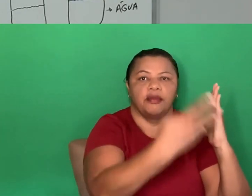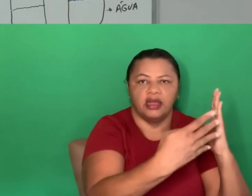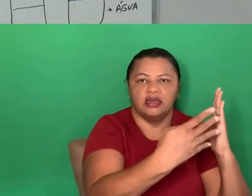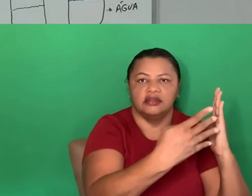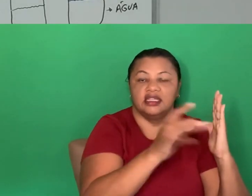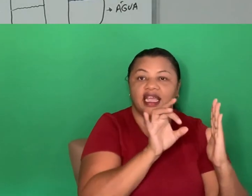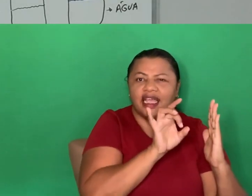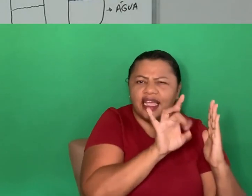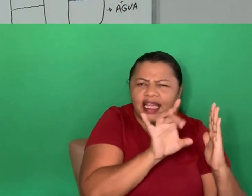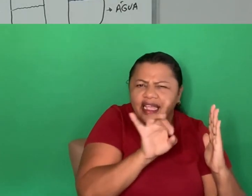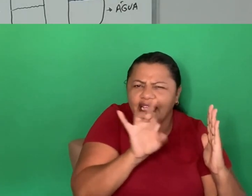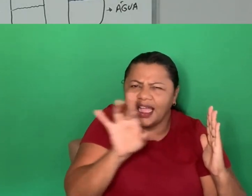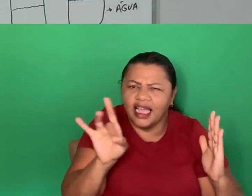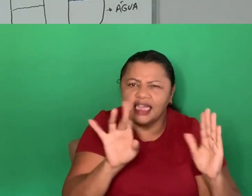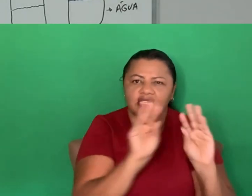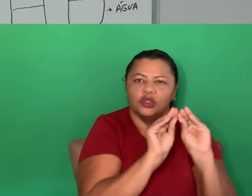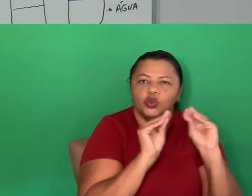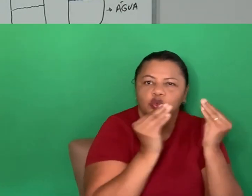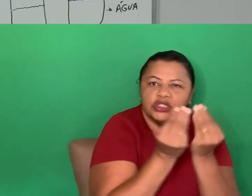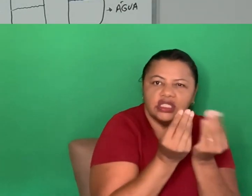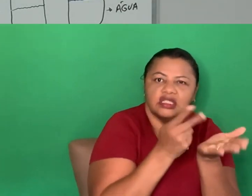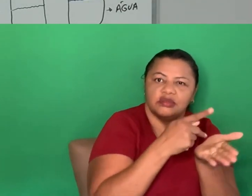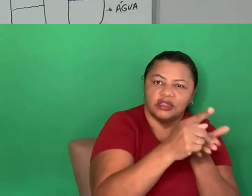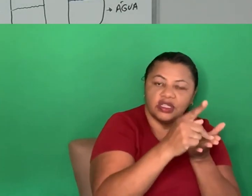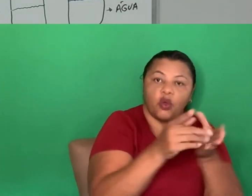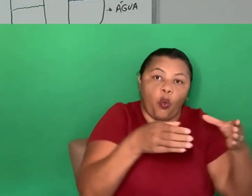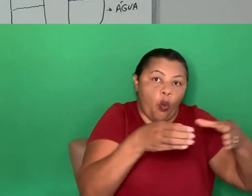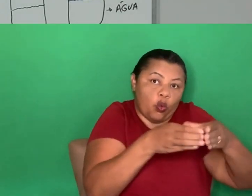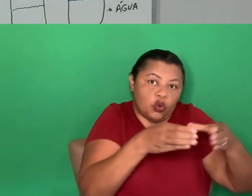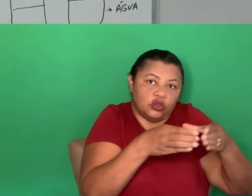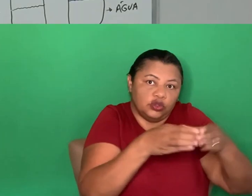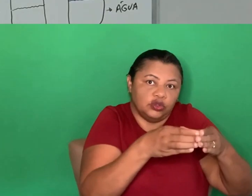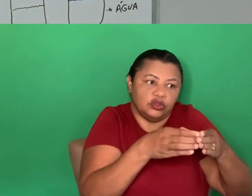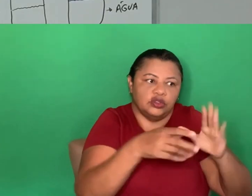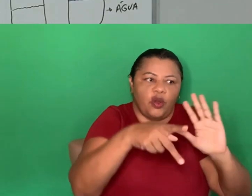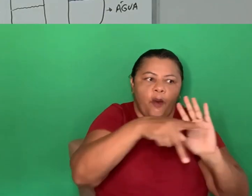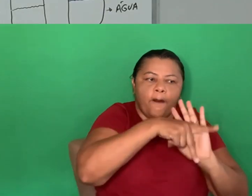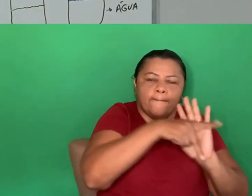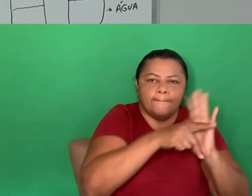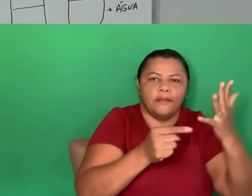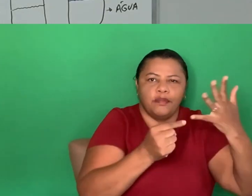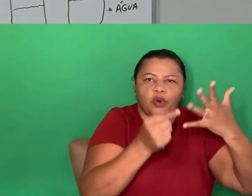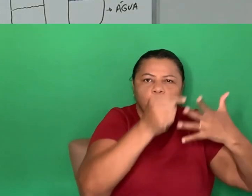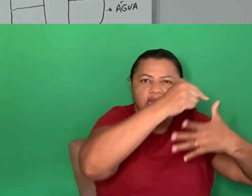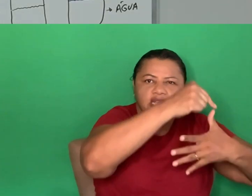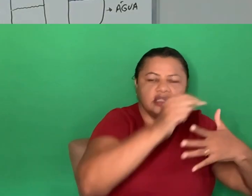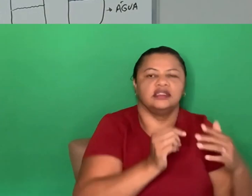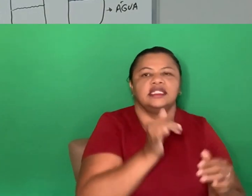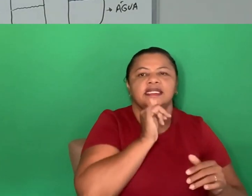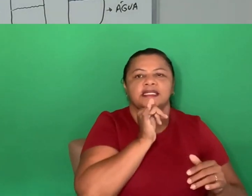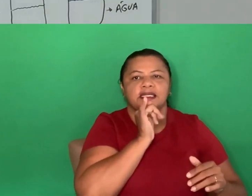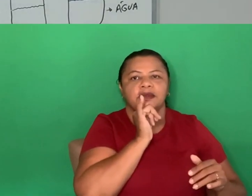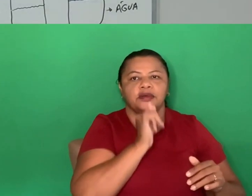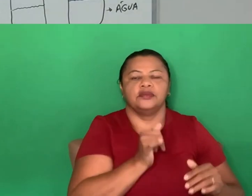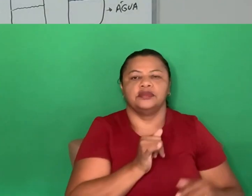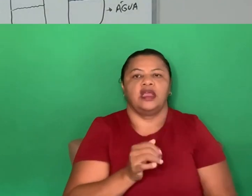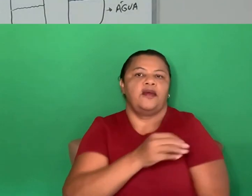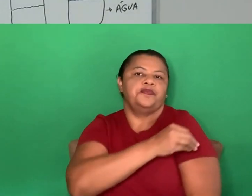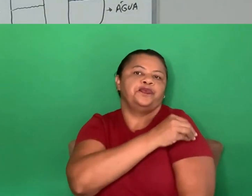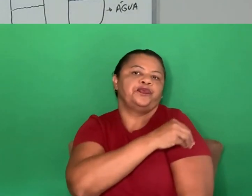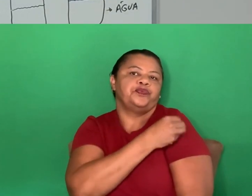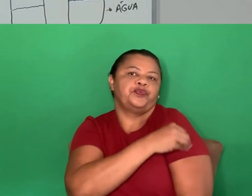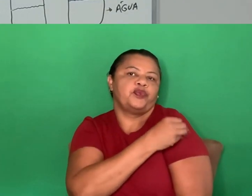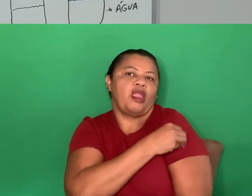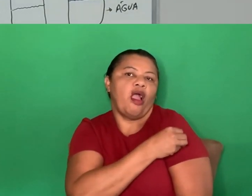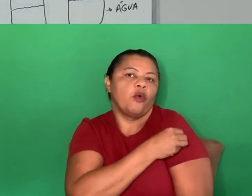características tabeladas e constantes, são as substâncias puras. Misturas não tem. Tá? Então, substância pura tem